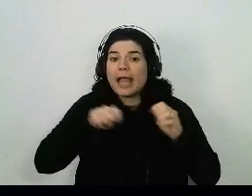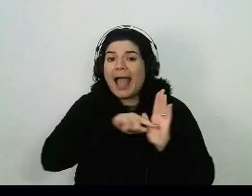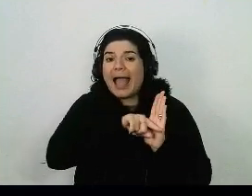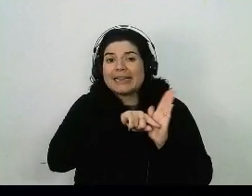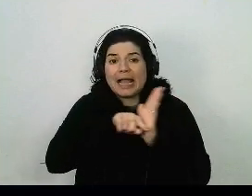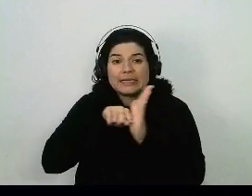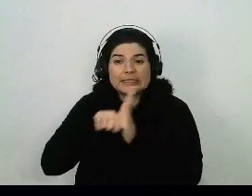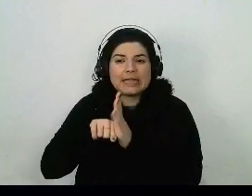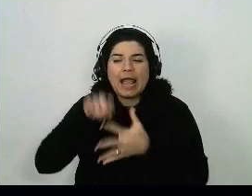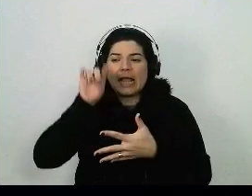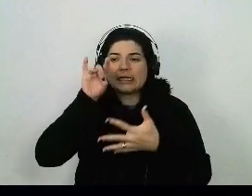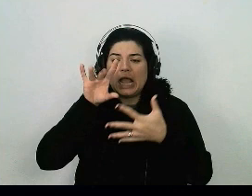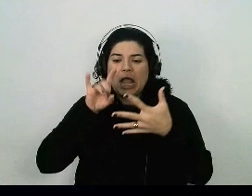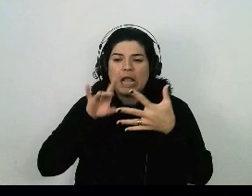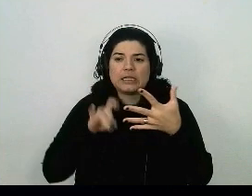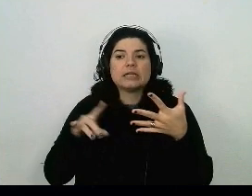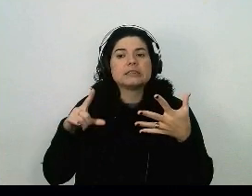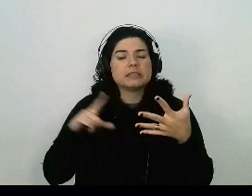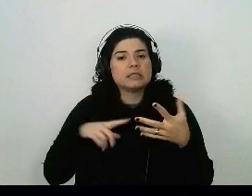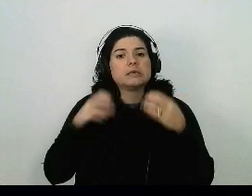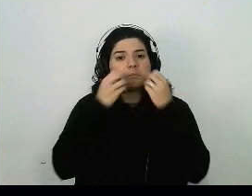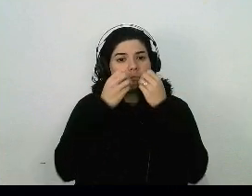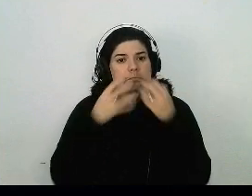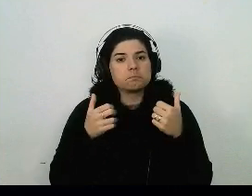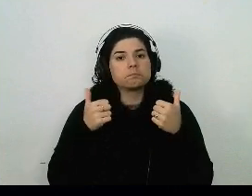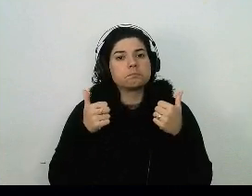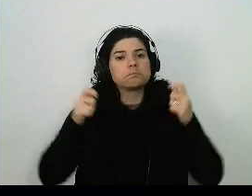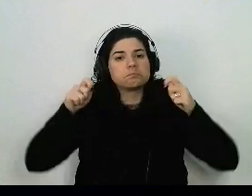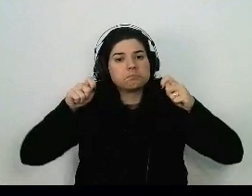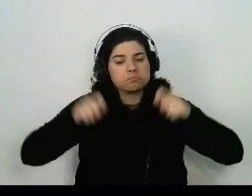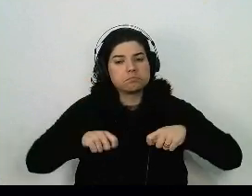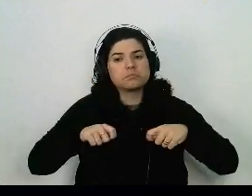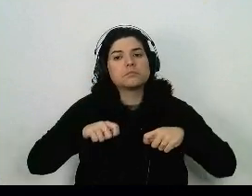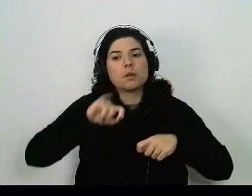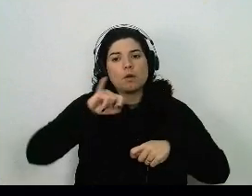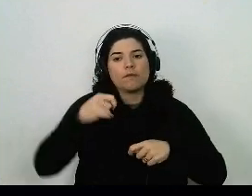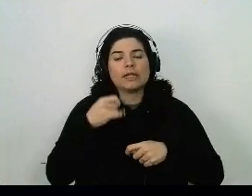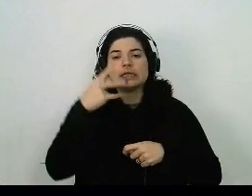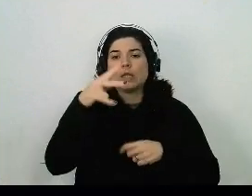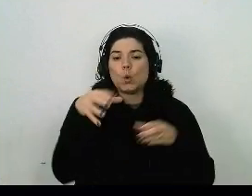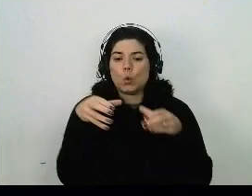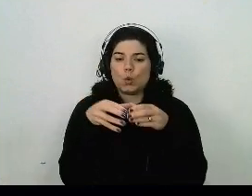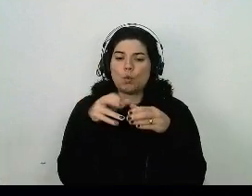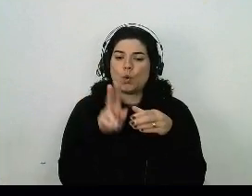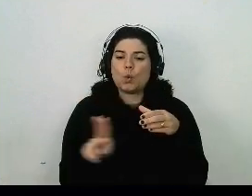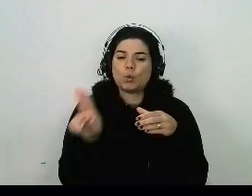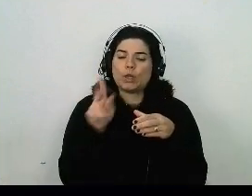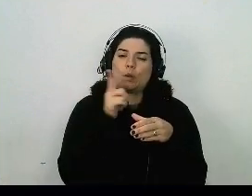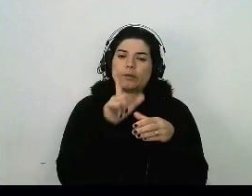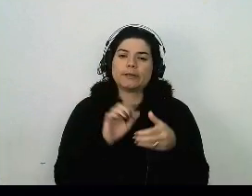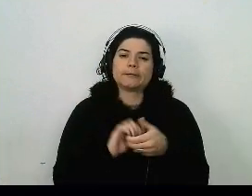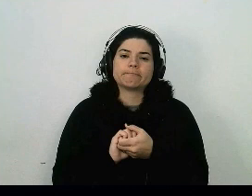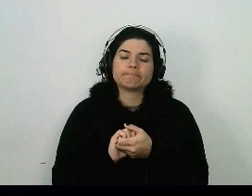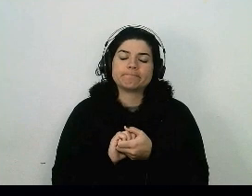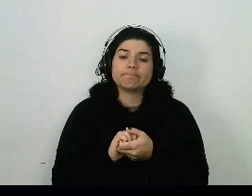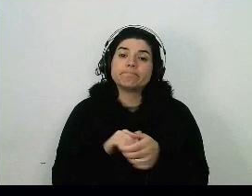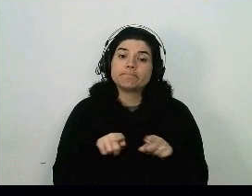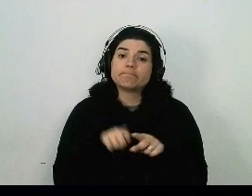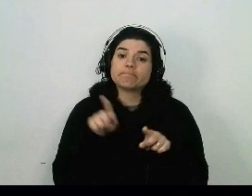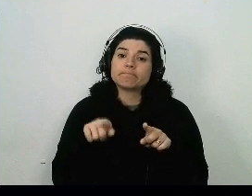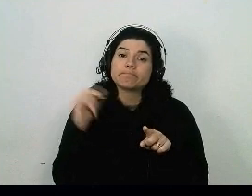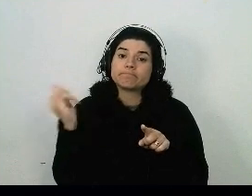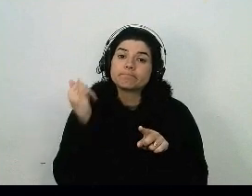dimensões métricas sadias que vale a pena trazer para o dia a dia da equipe de vocês e importante pessoal